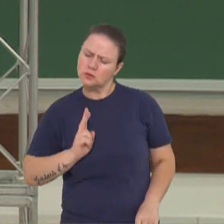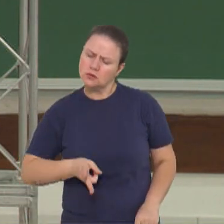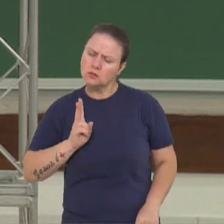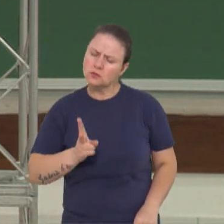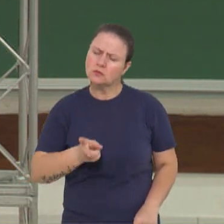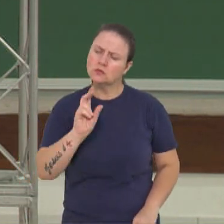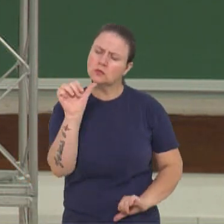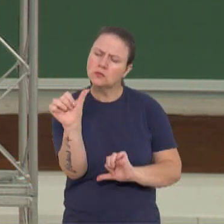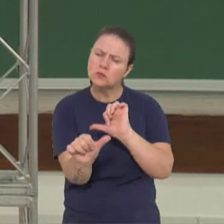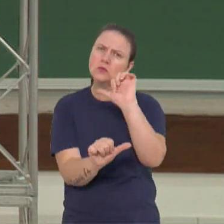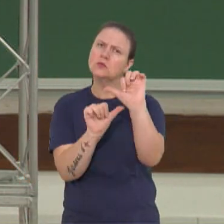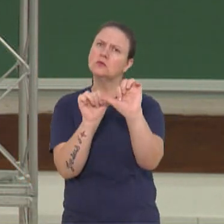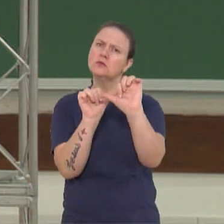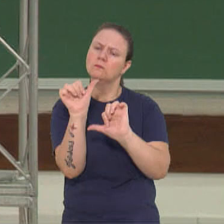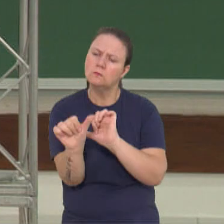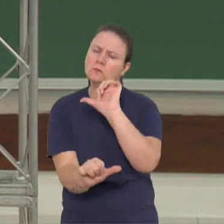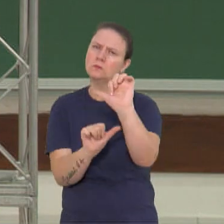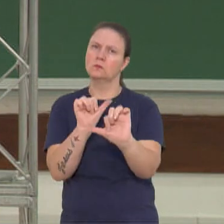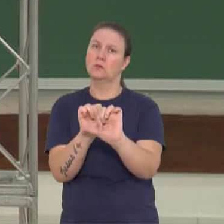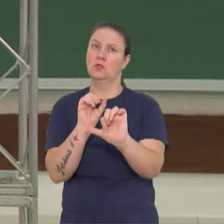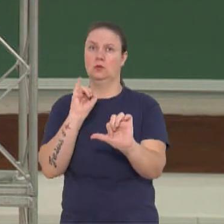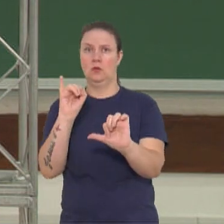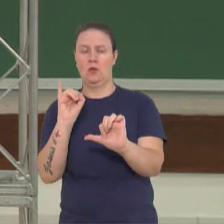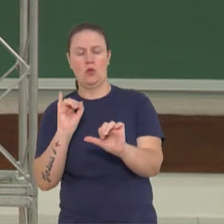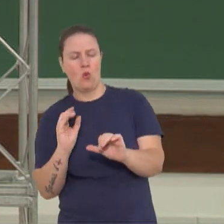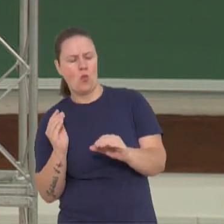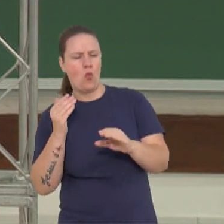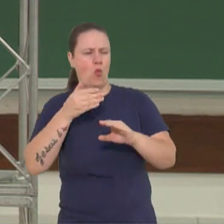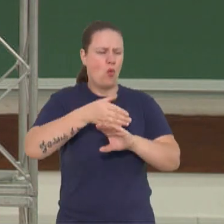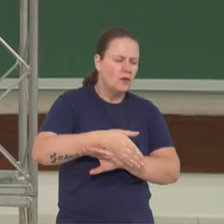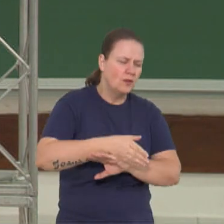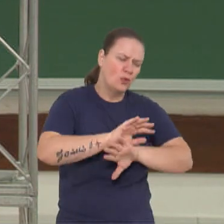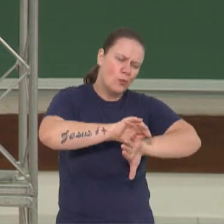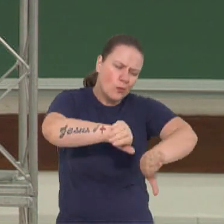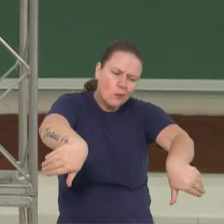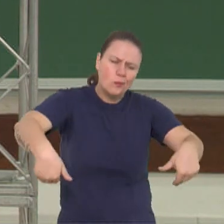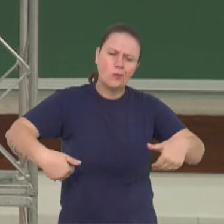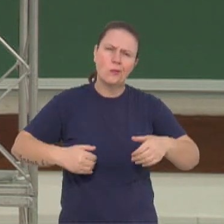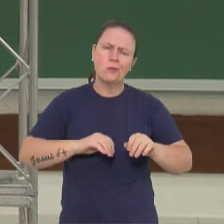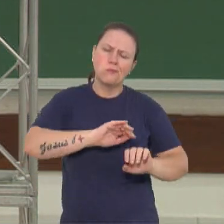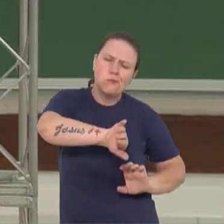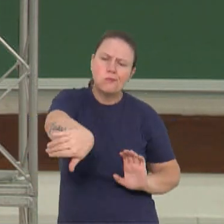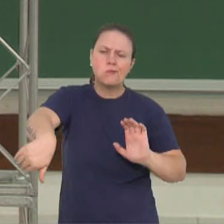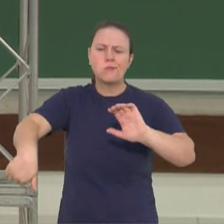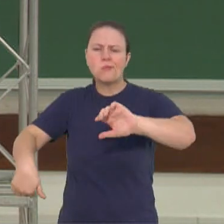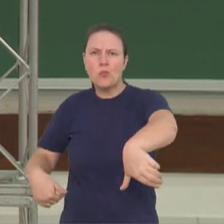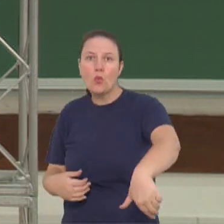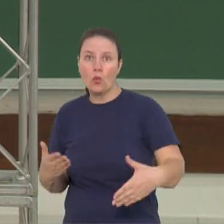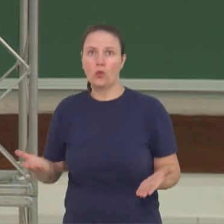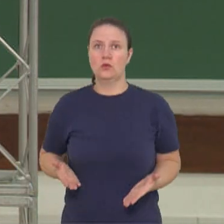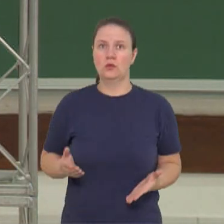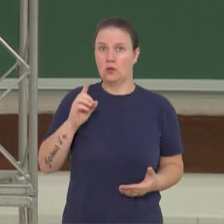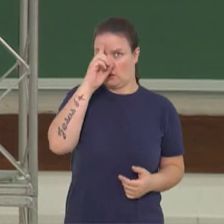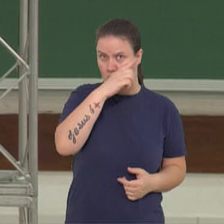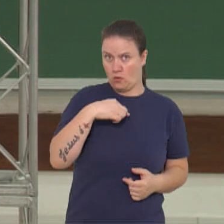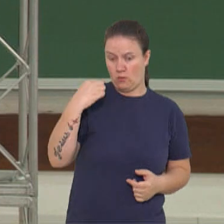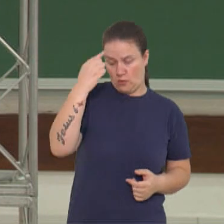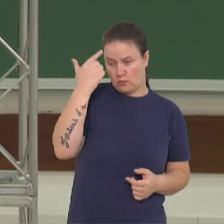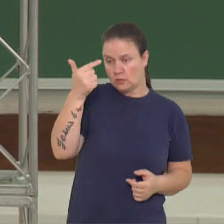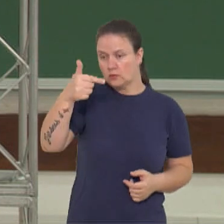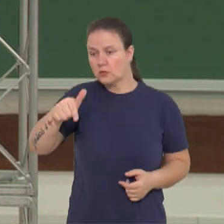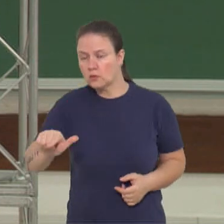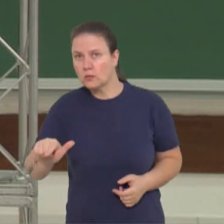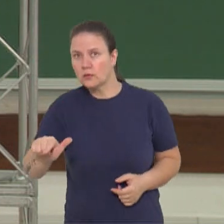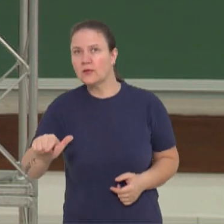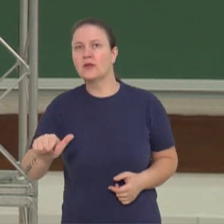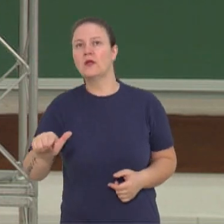mudança. Eu entrei num rio para nadar hoje. Daqui uma hora eu